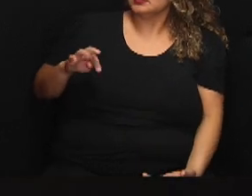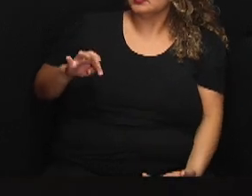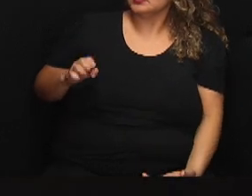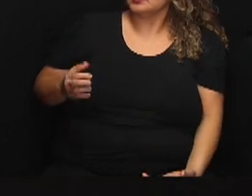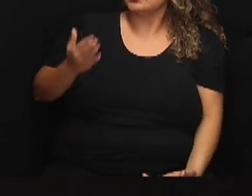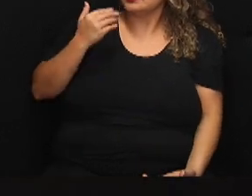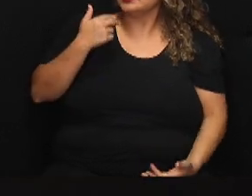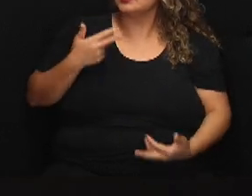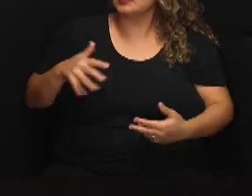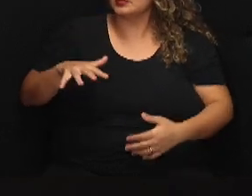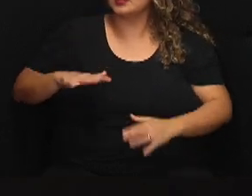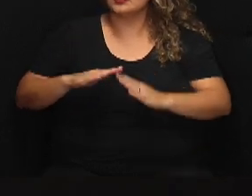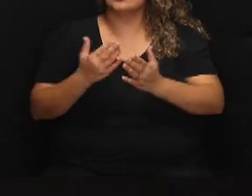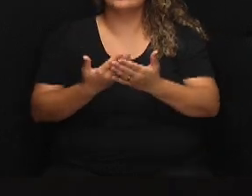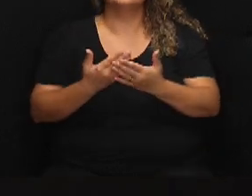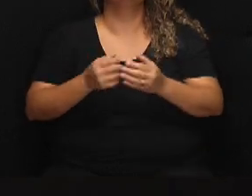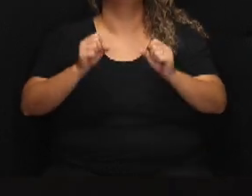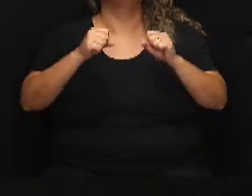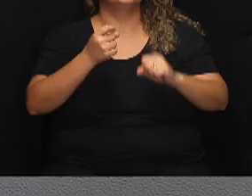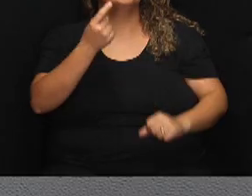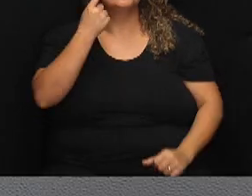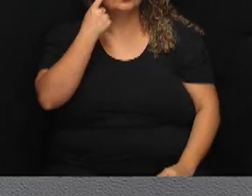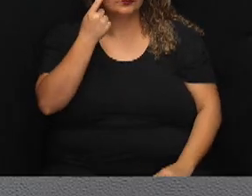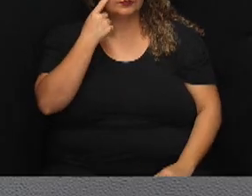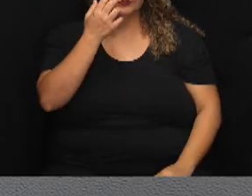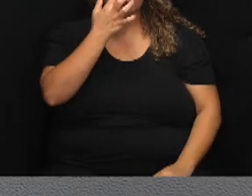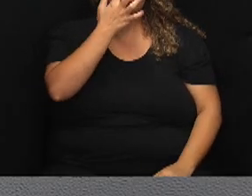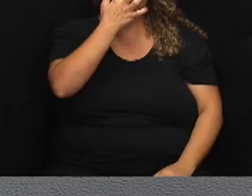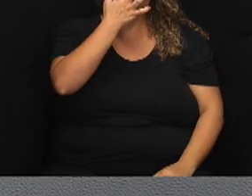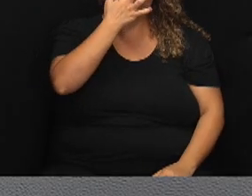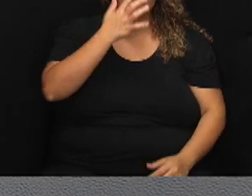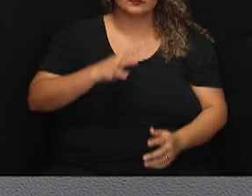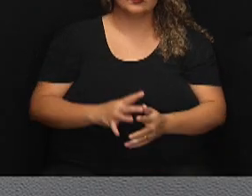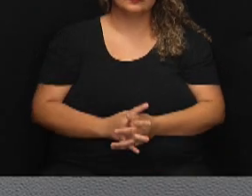educacional? Isso mesmo, a gente tem visto